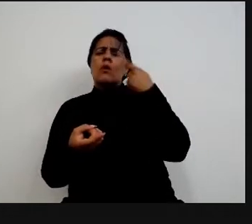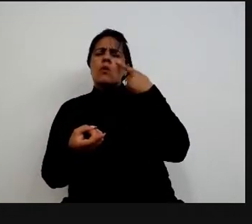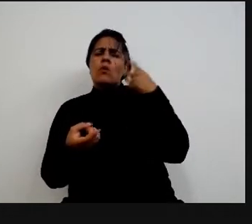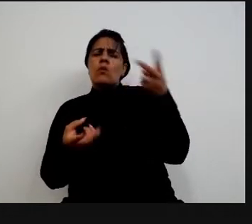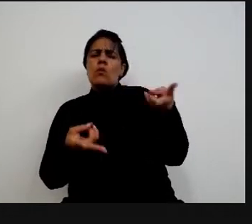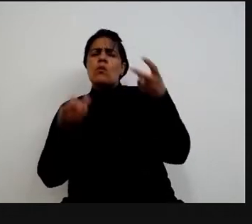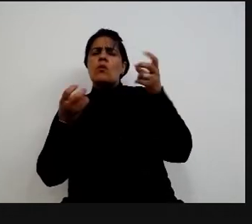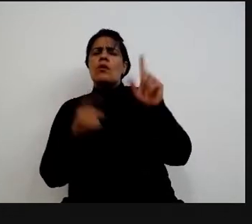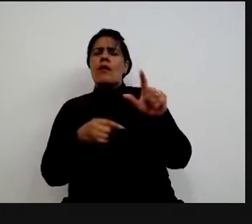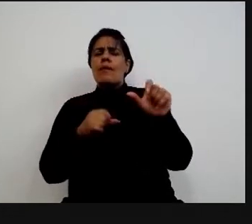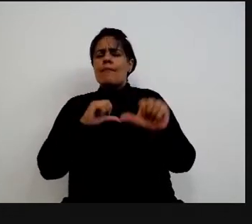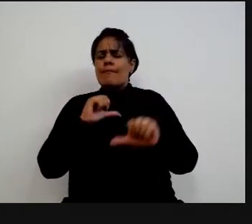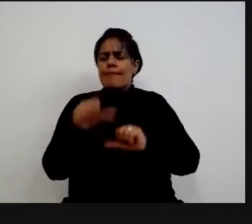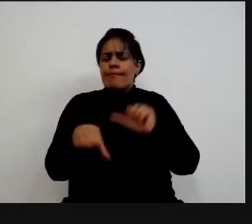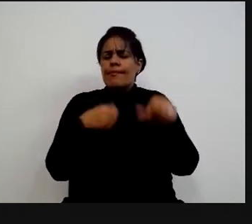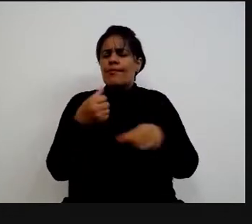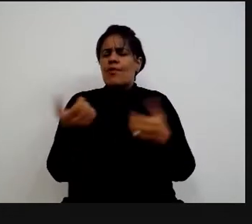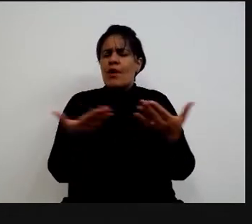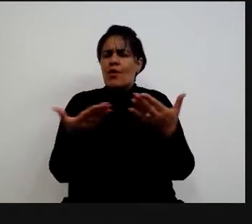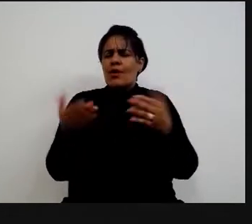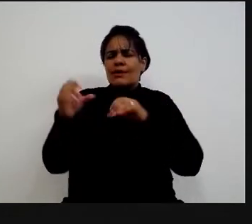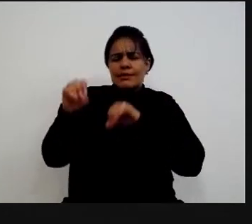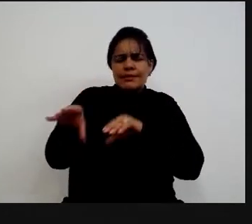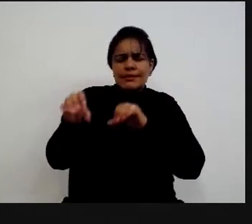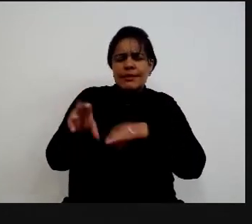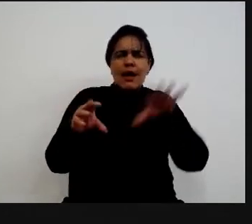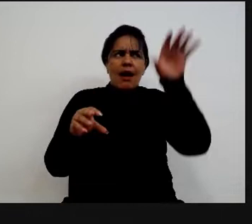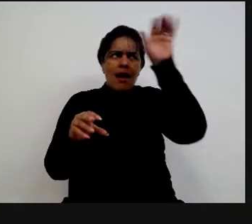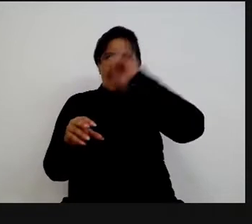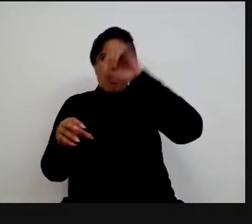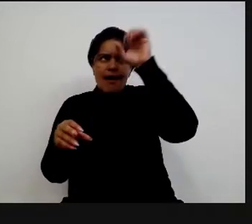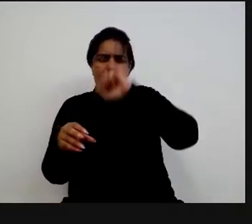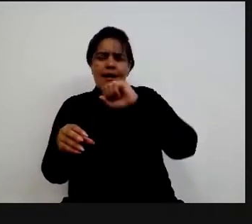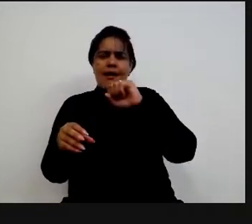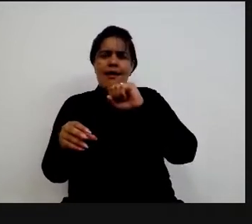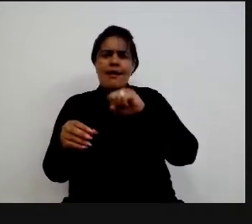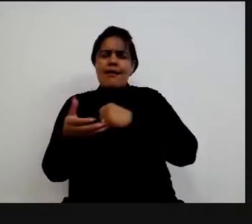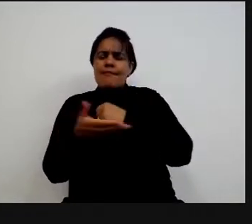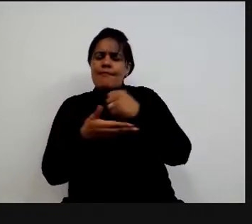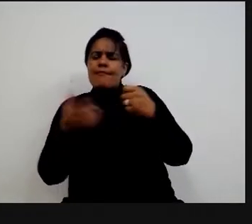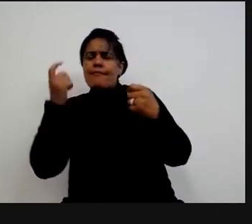foi modificada de ensinar e de aprender, levando em conta